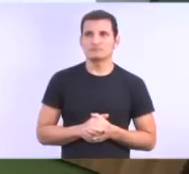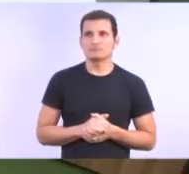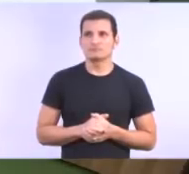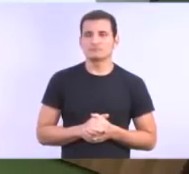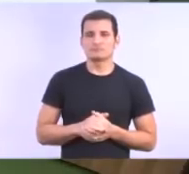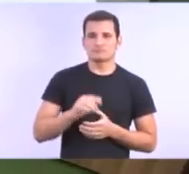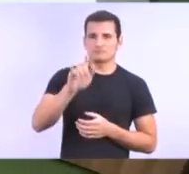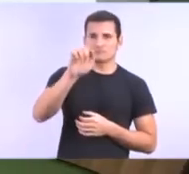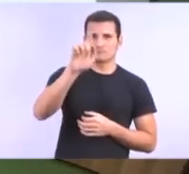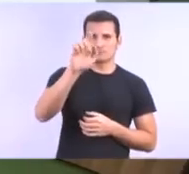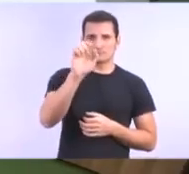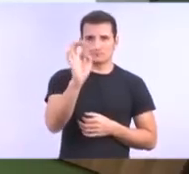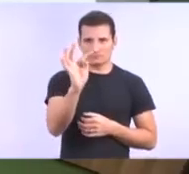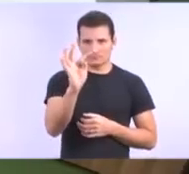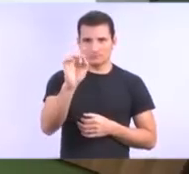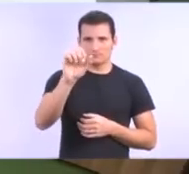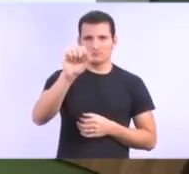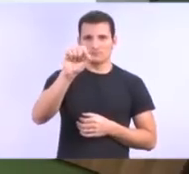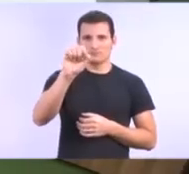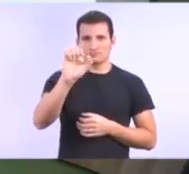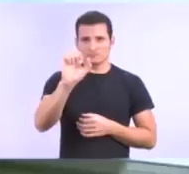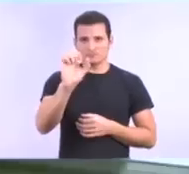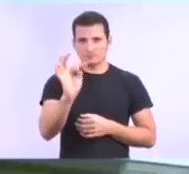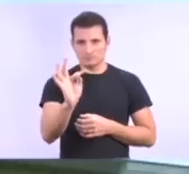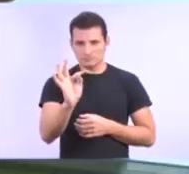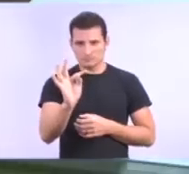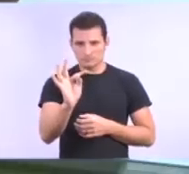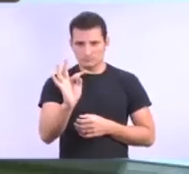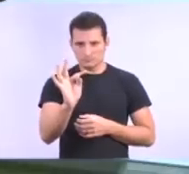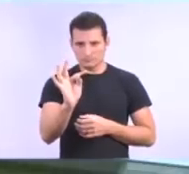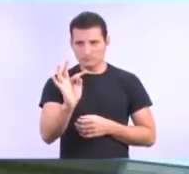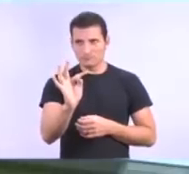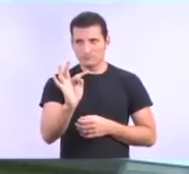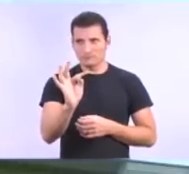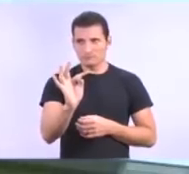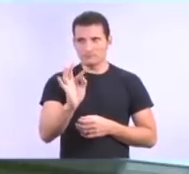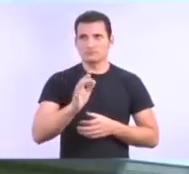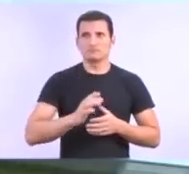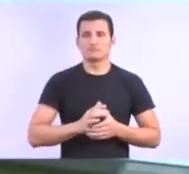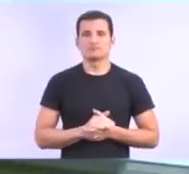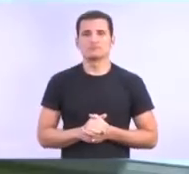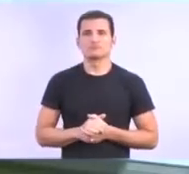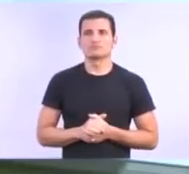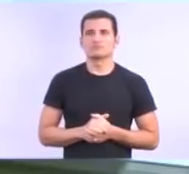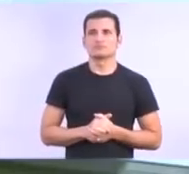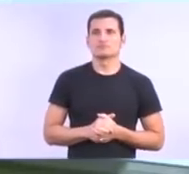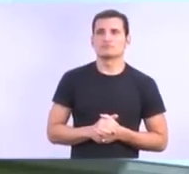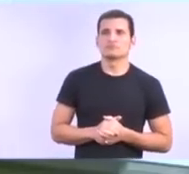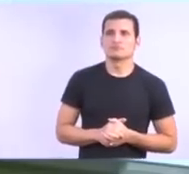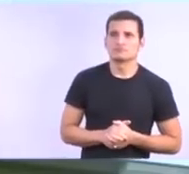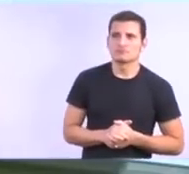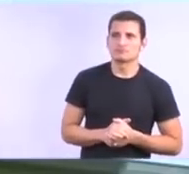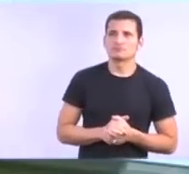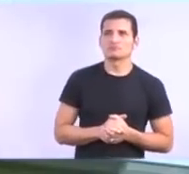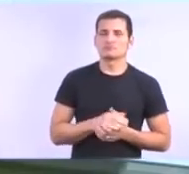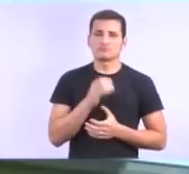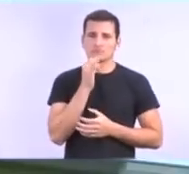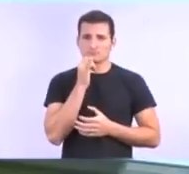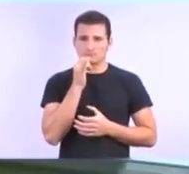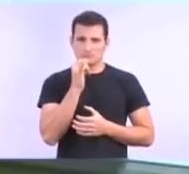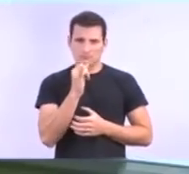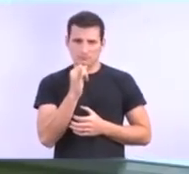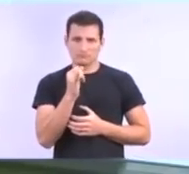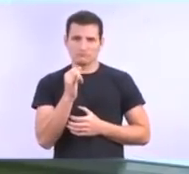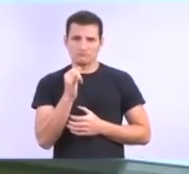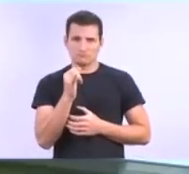Imagine o get set um guarda-costas. Ali atrás está o meu atributo. Se alguém quiser acessar o atributo,